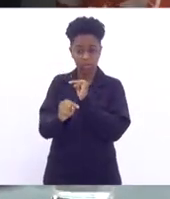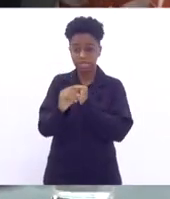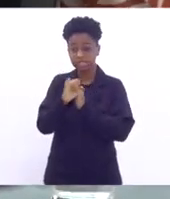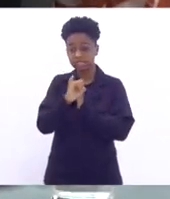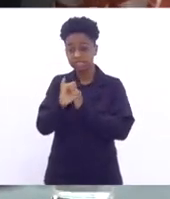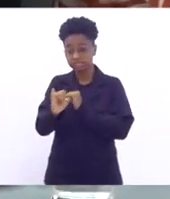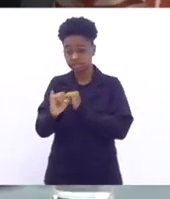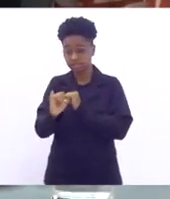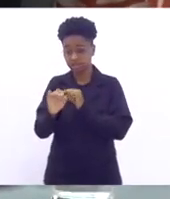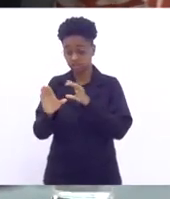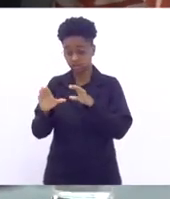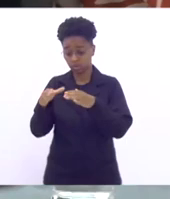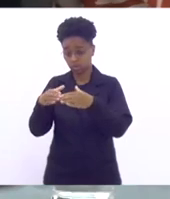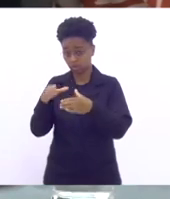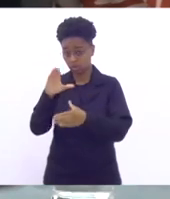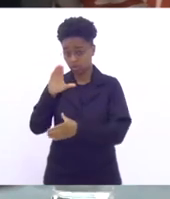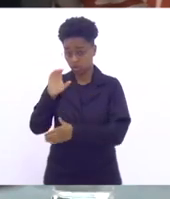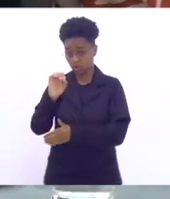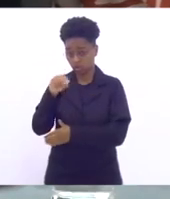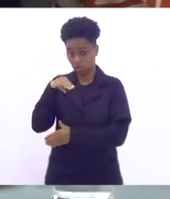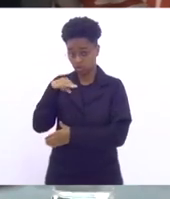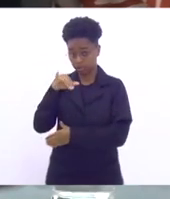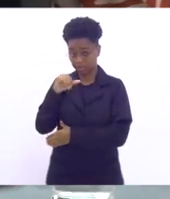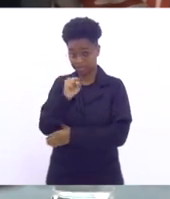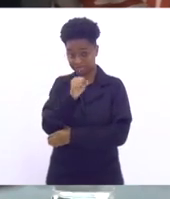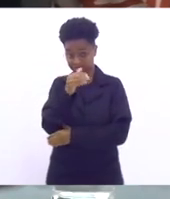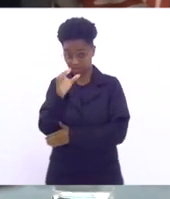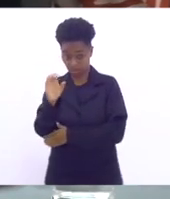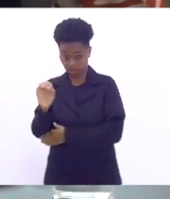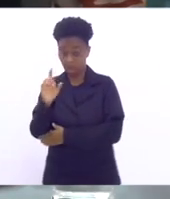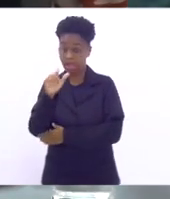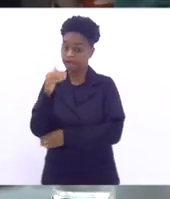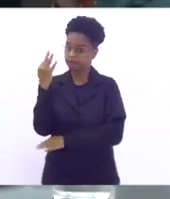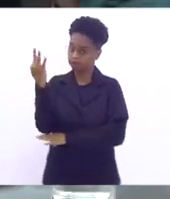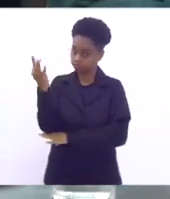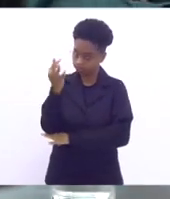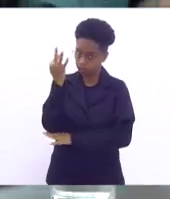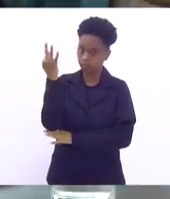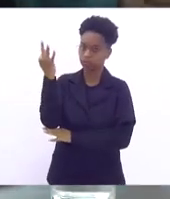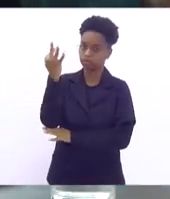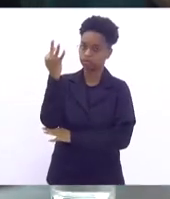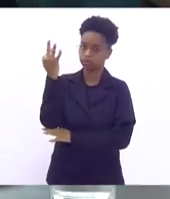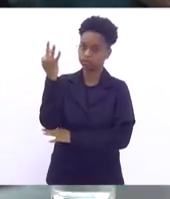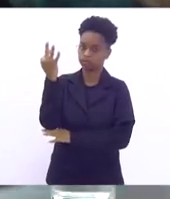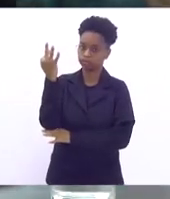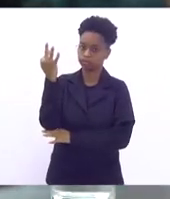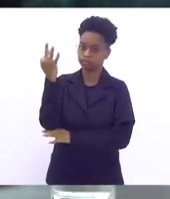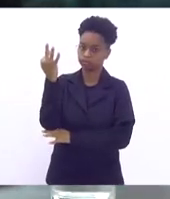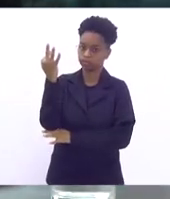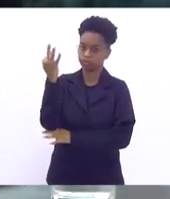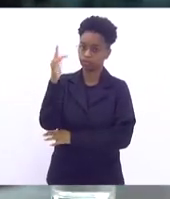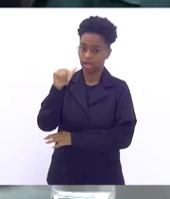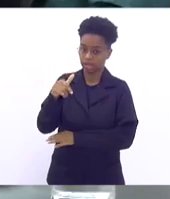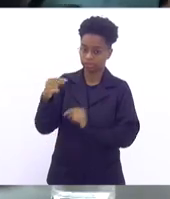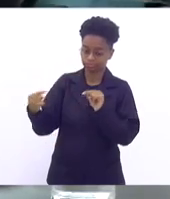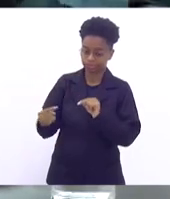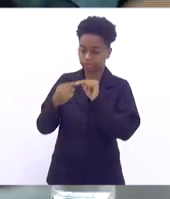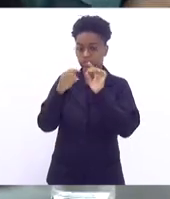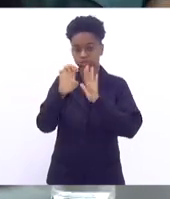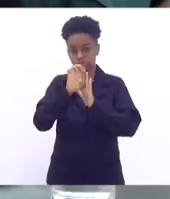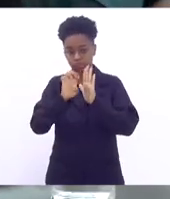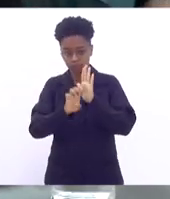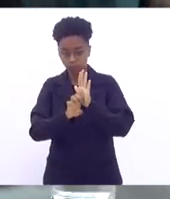comissão que é formal que é estatutária